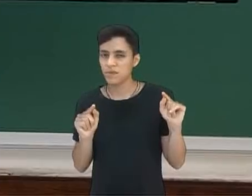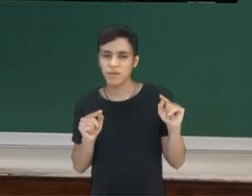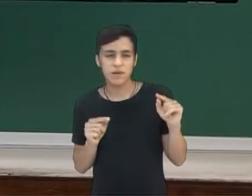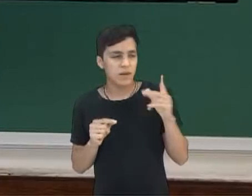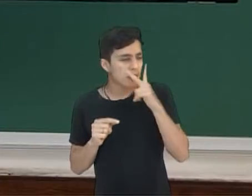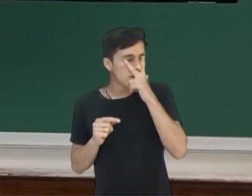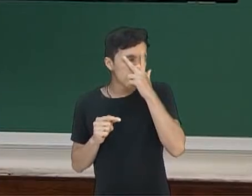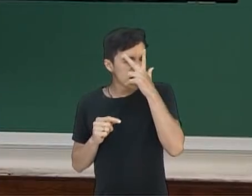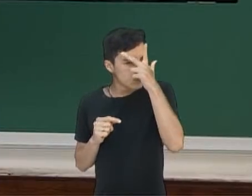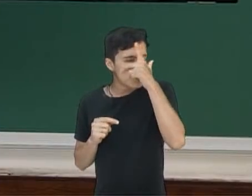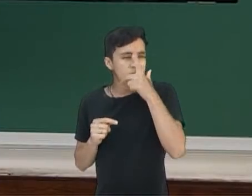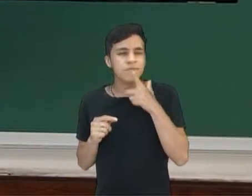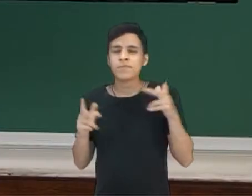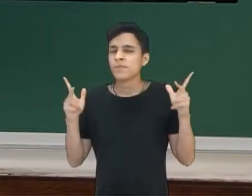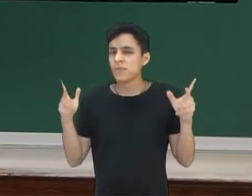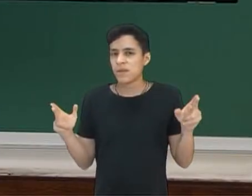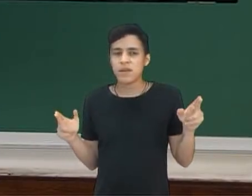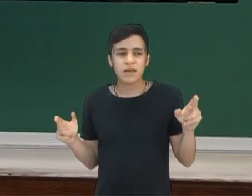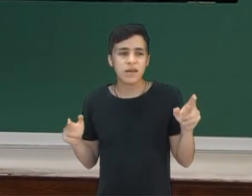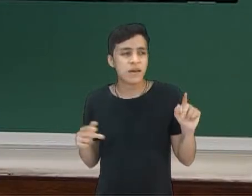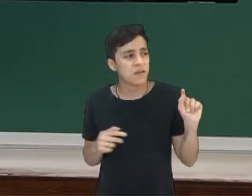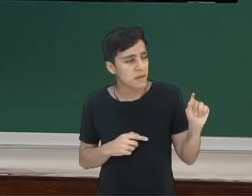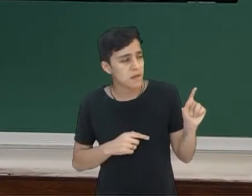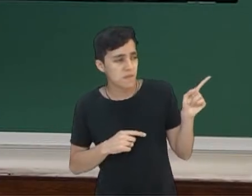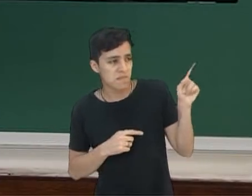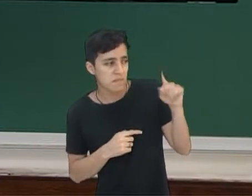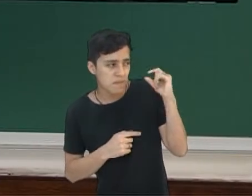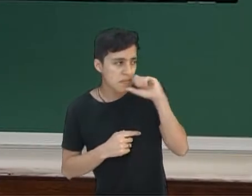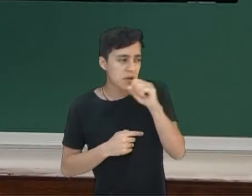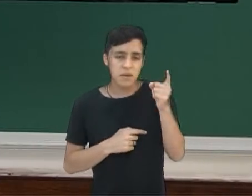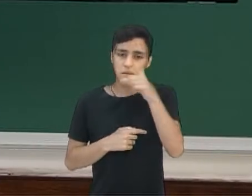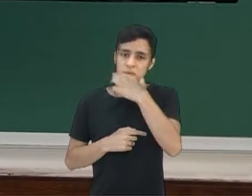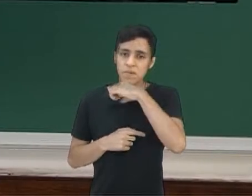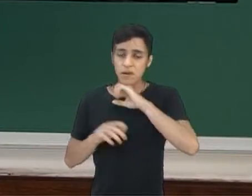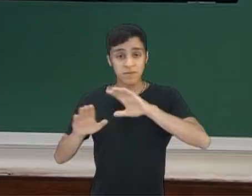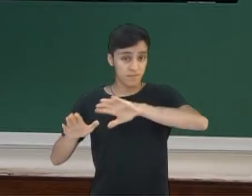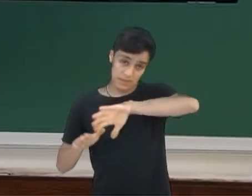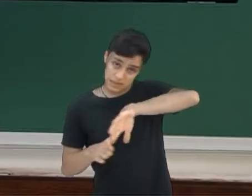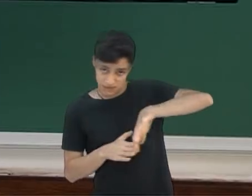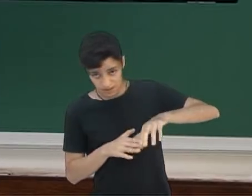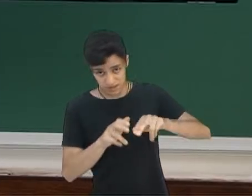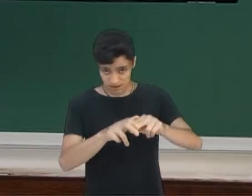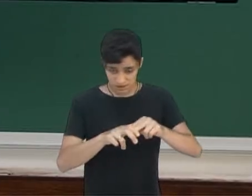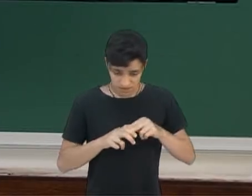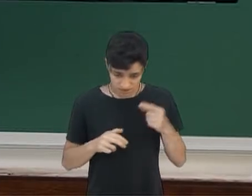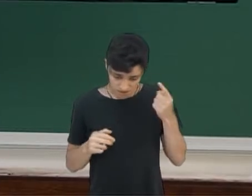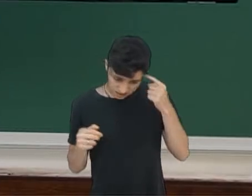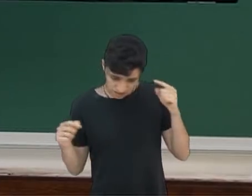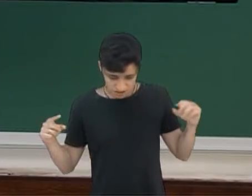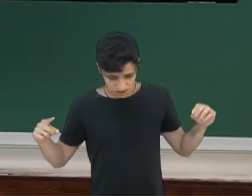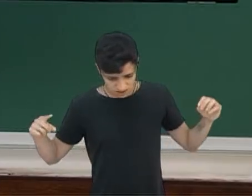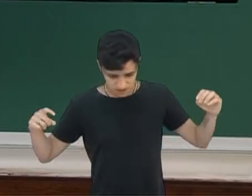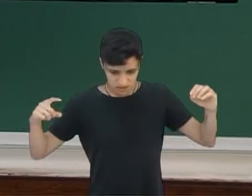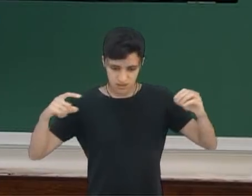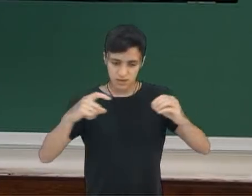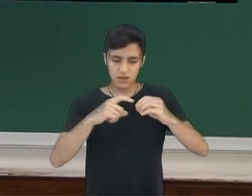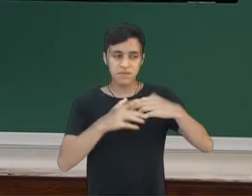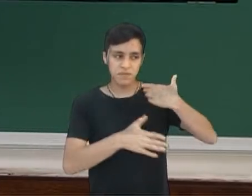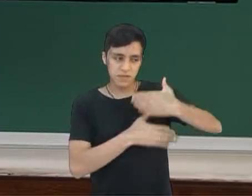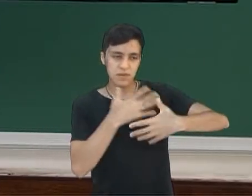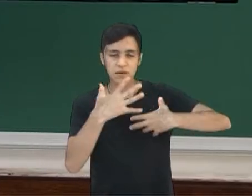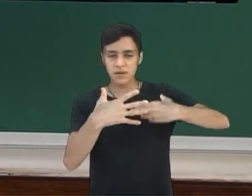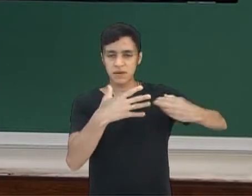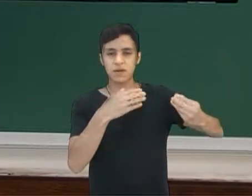a aparência, tudo, a um dos nossos genitores. Mas não, através da reprodução sexuada, né, a